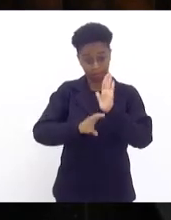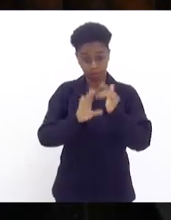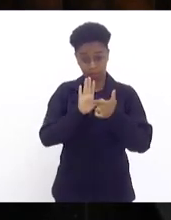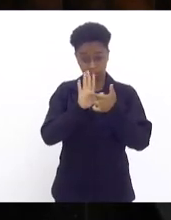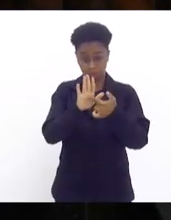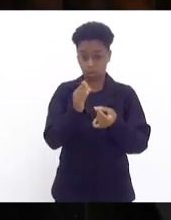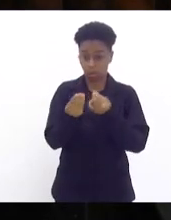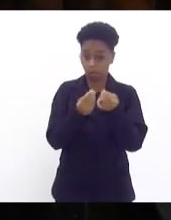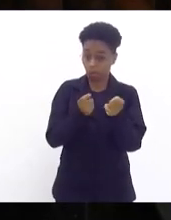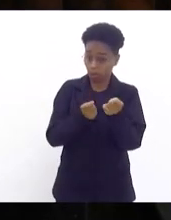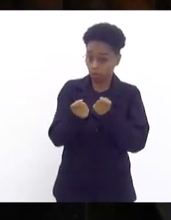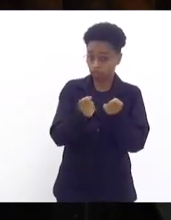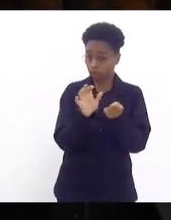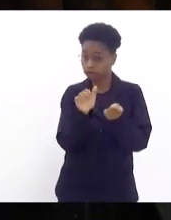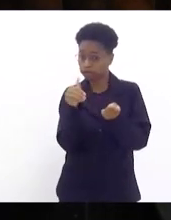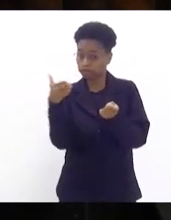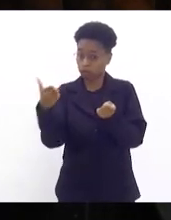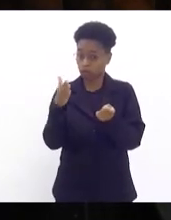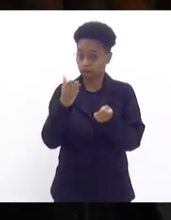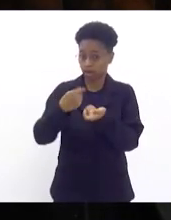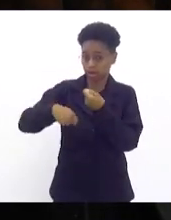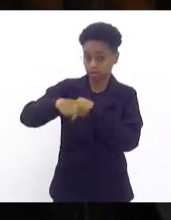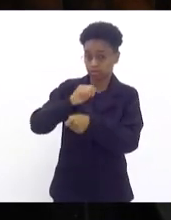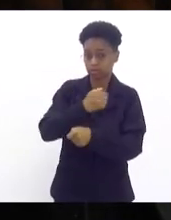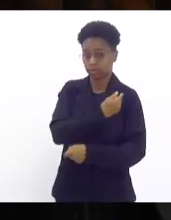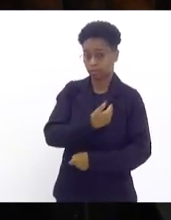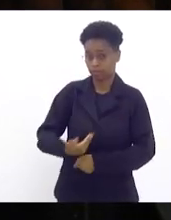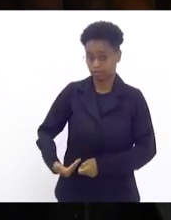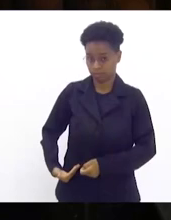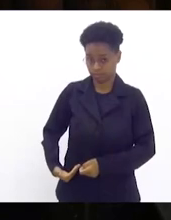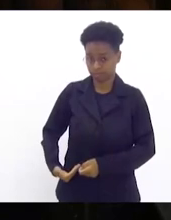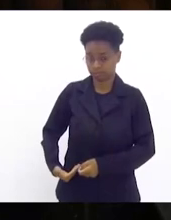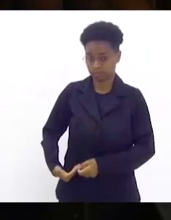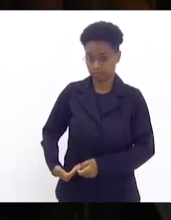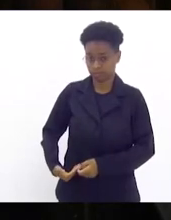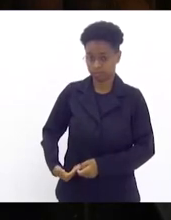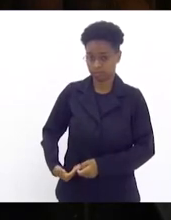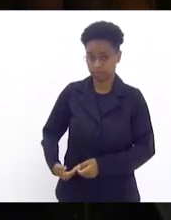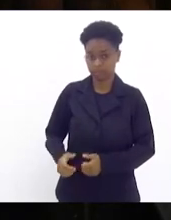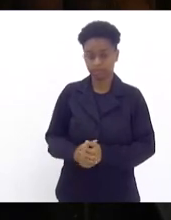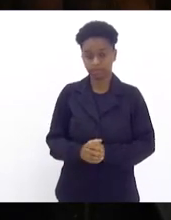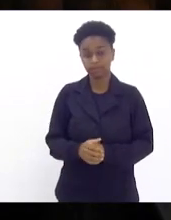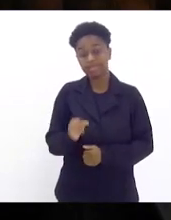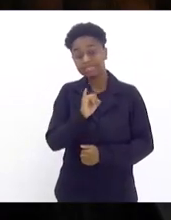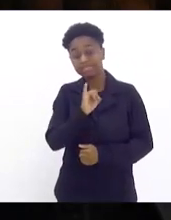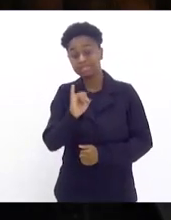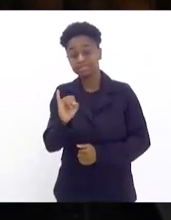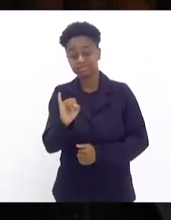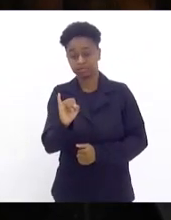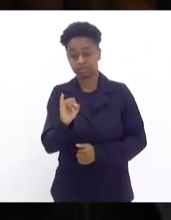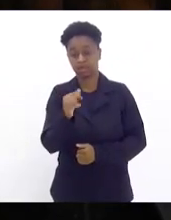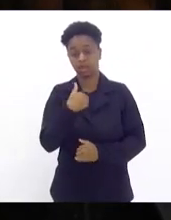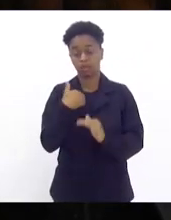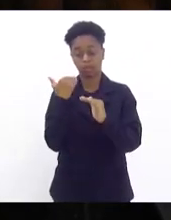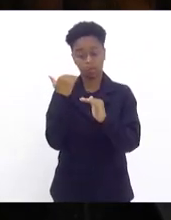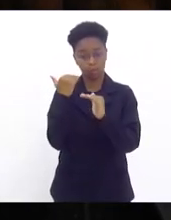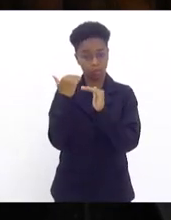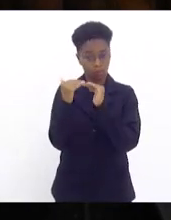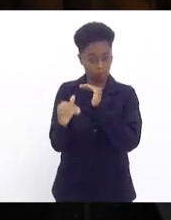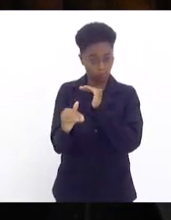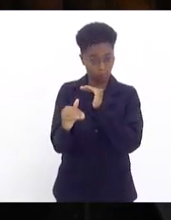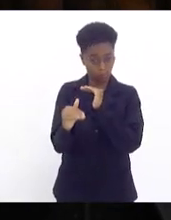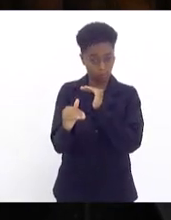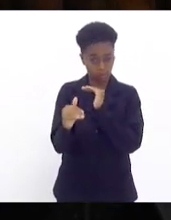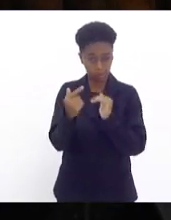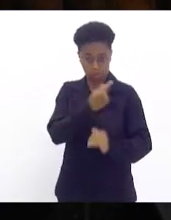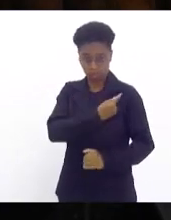externo da administração pública Se Eu discordo de um ato